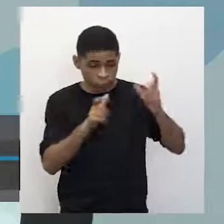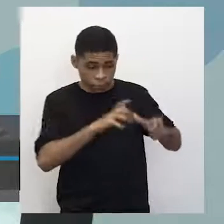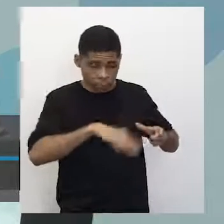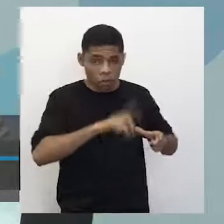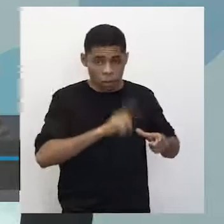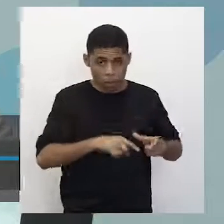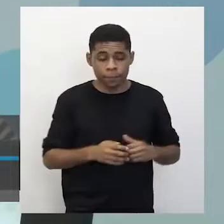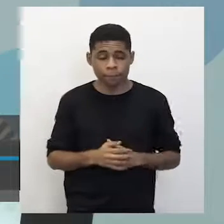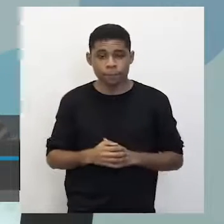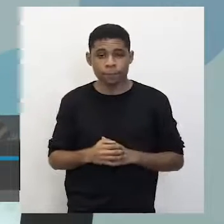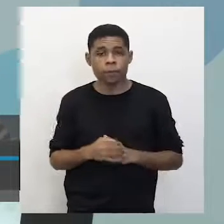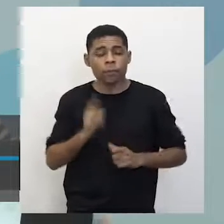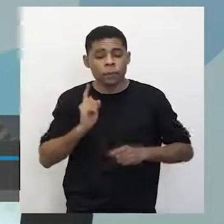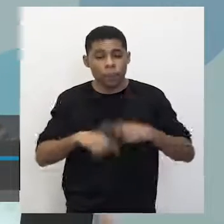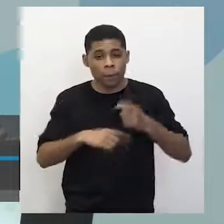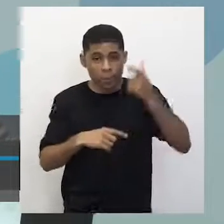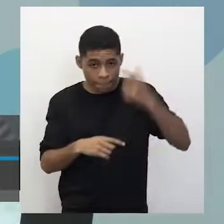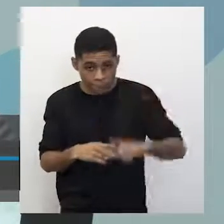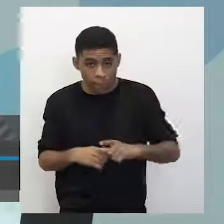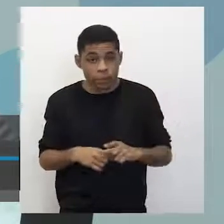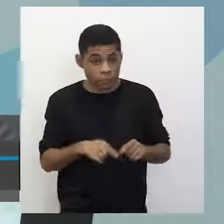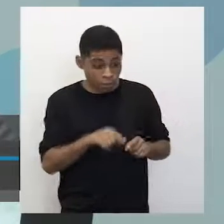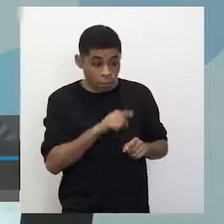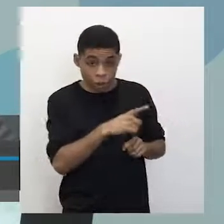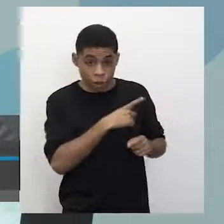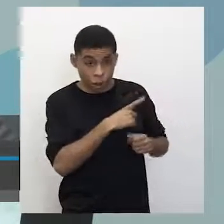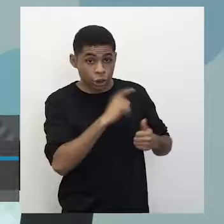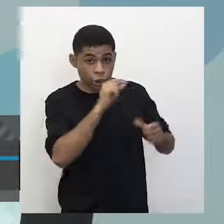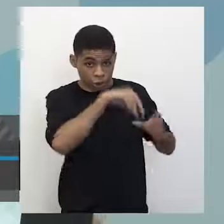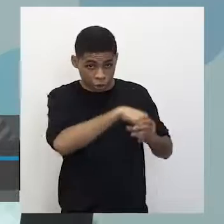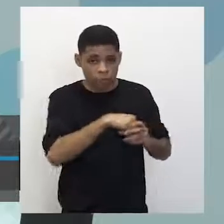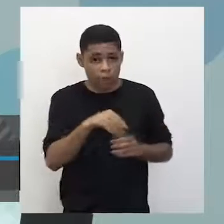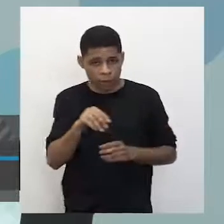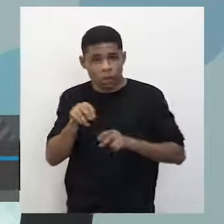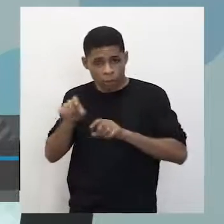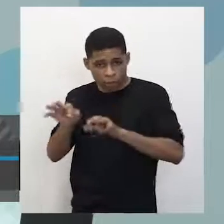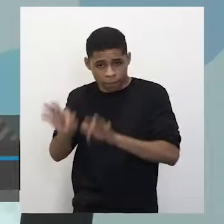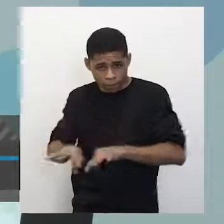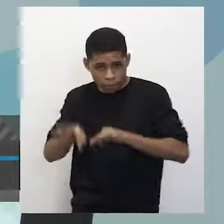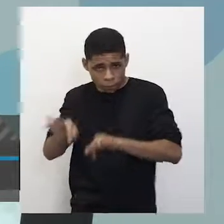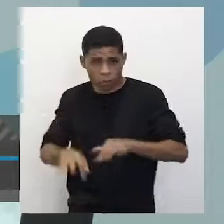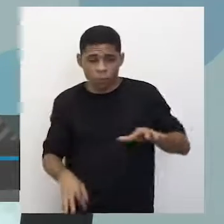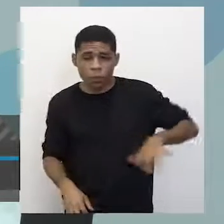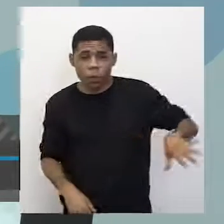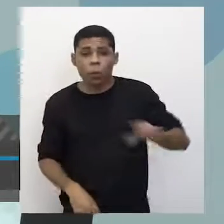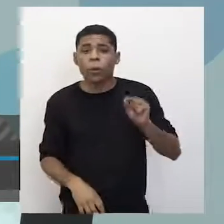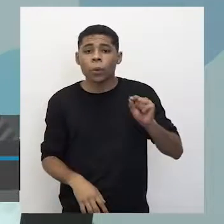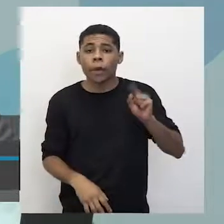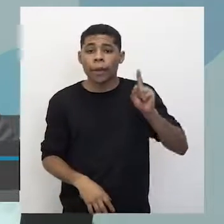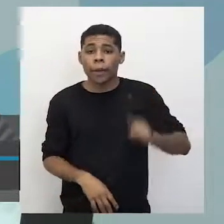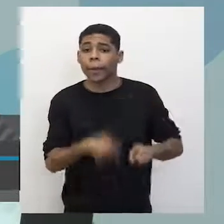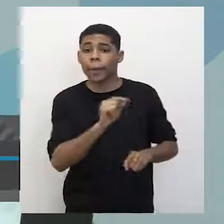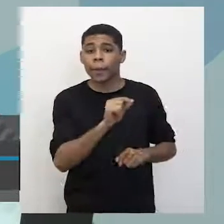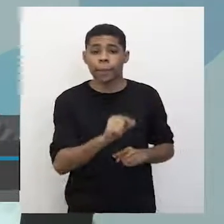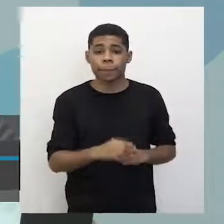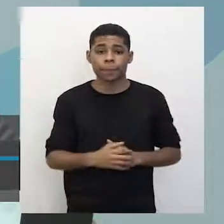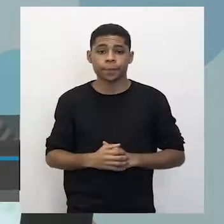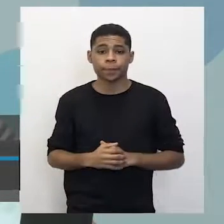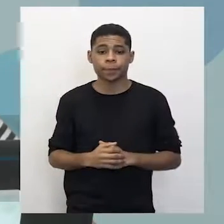outro aspecto do feudo, uma outra característica que era atribuída a ele, é a questão do benefício. Vamos